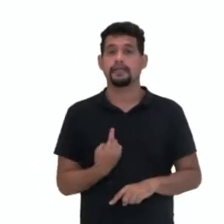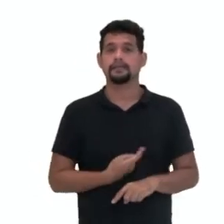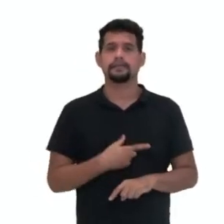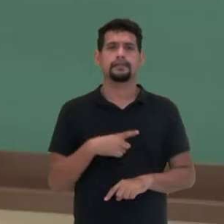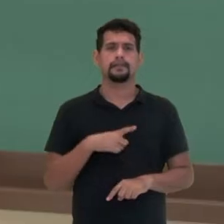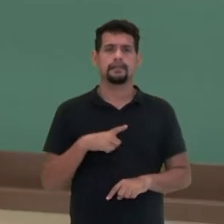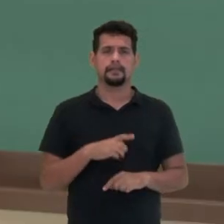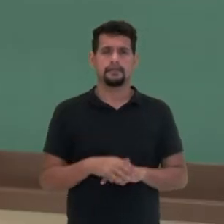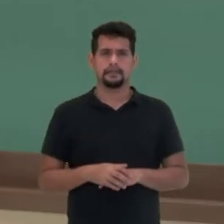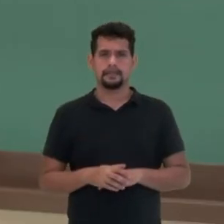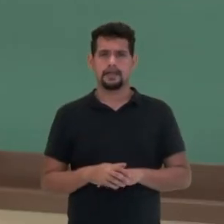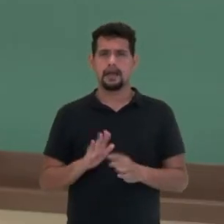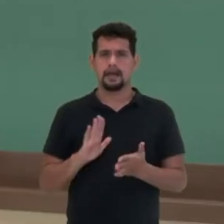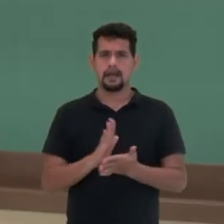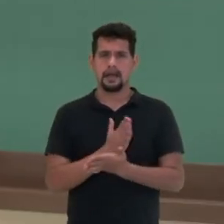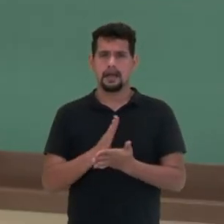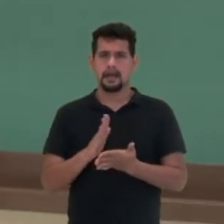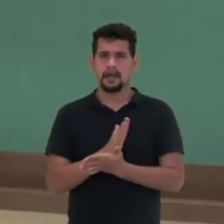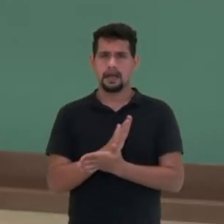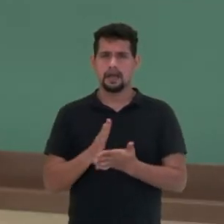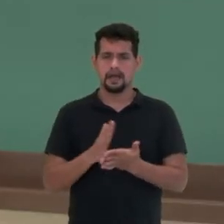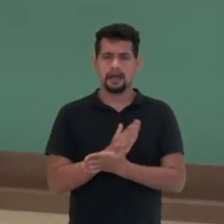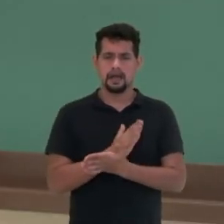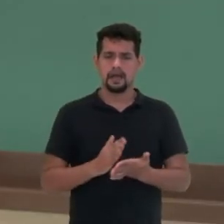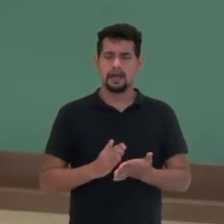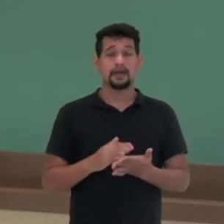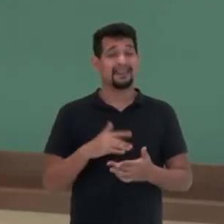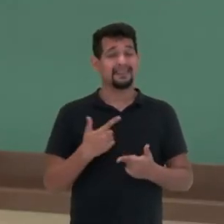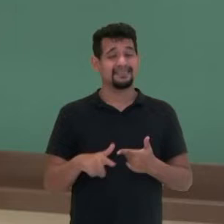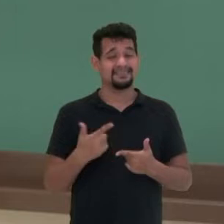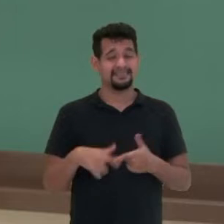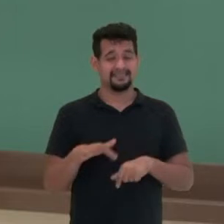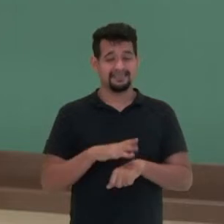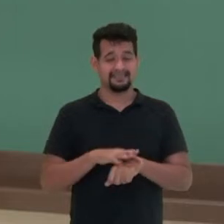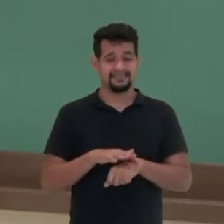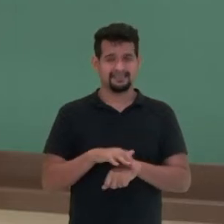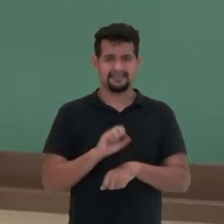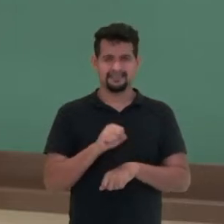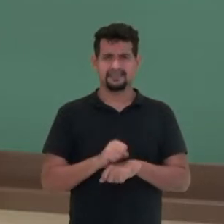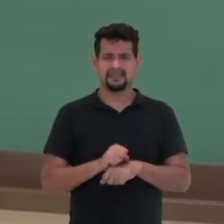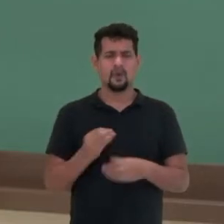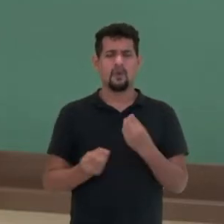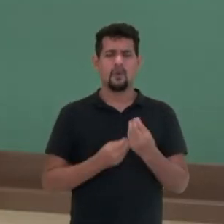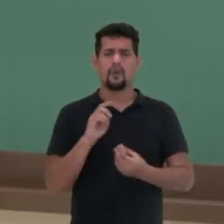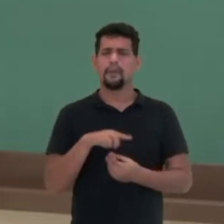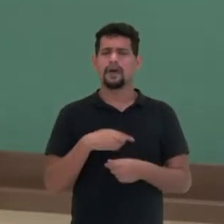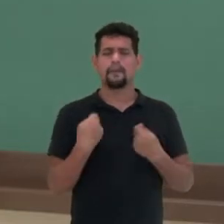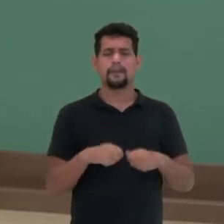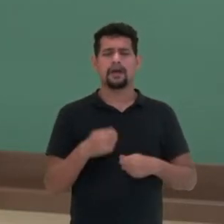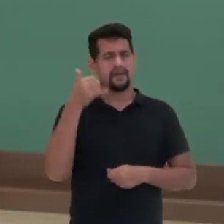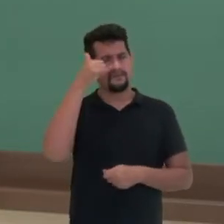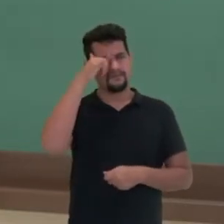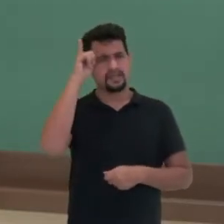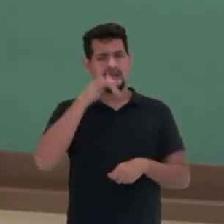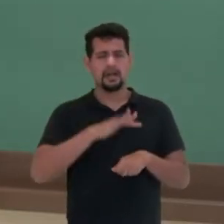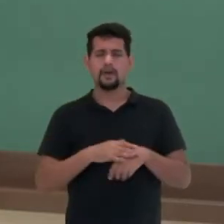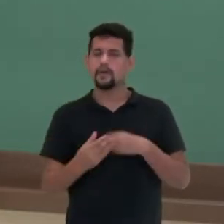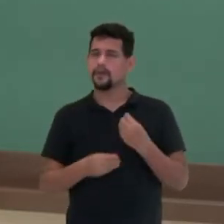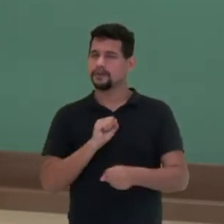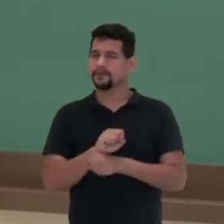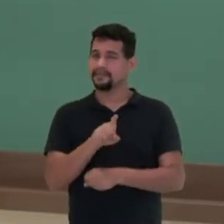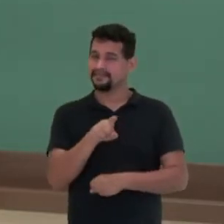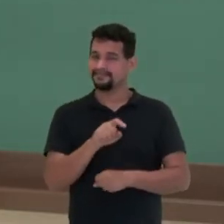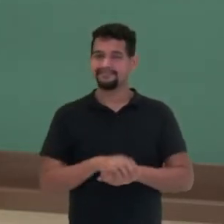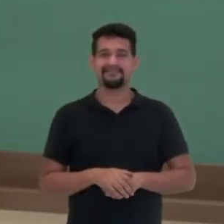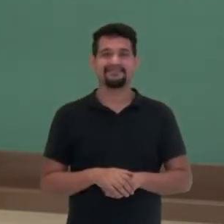também alguns micro-organismos que podem causar doenças. Como que nós podemos evitar essas doenças? Vou dar um tempinho para